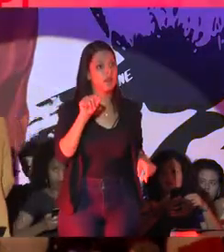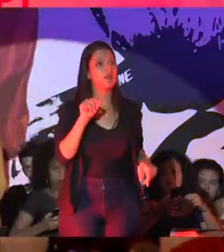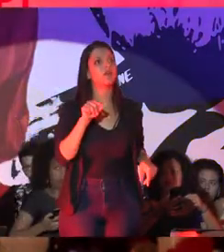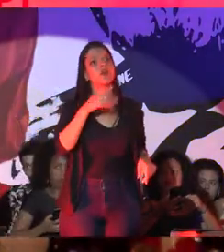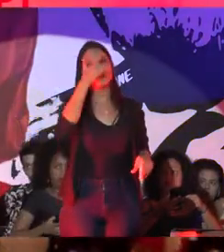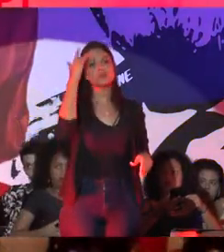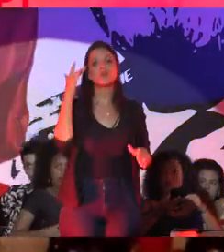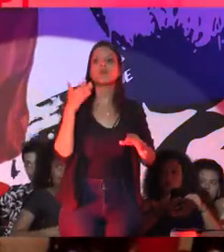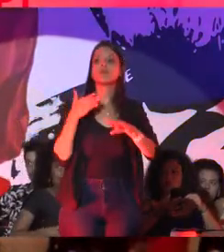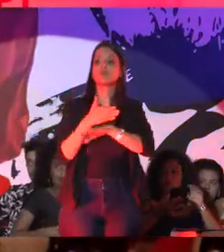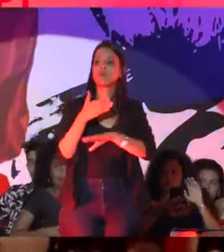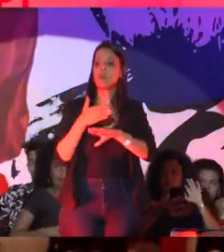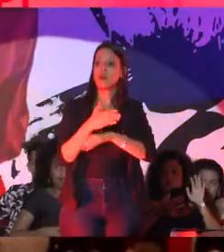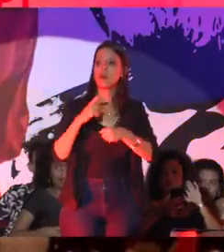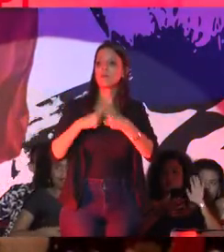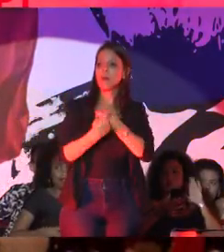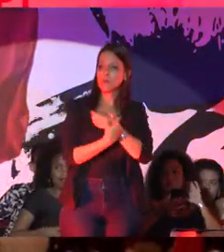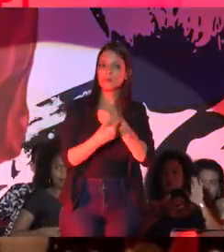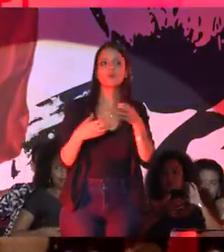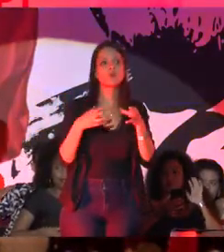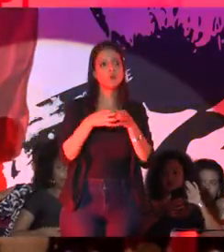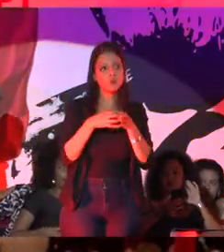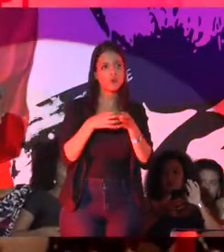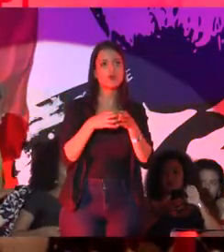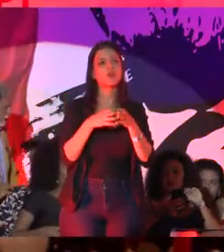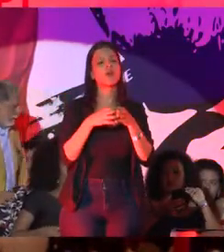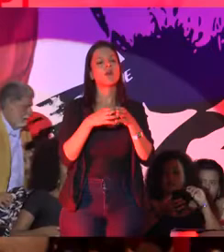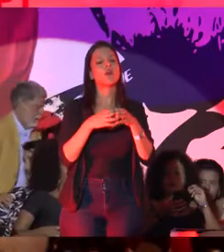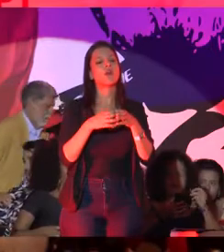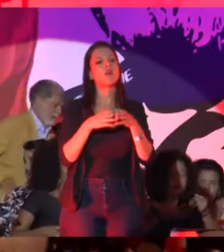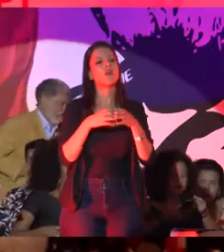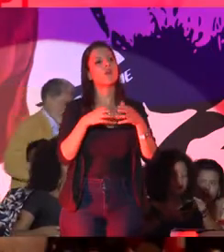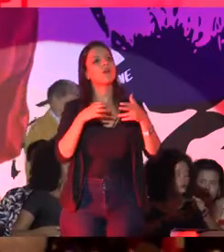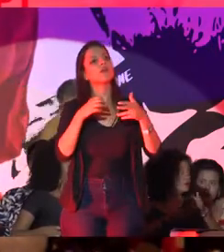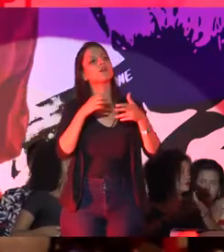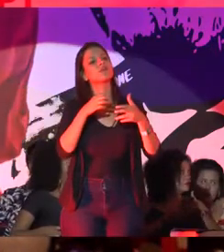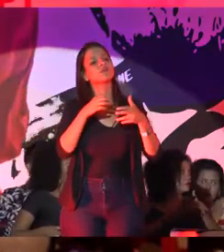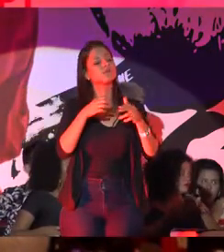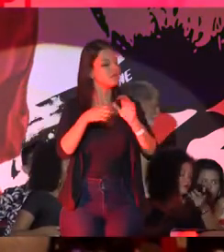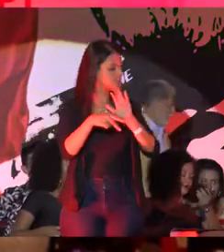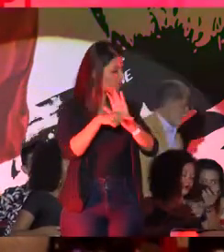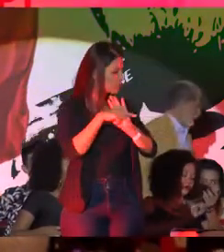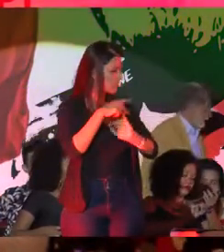Executiva Nacional do PT. Uma boa parte deles já está aqui, sentado à mesa.